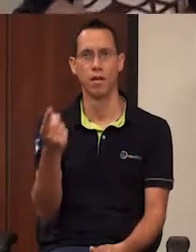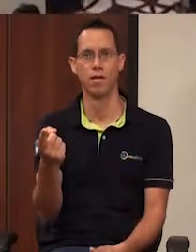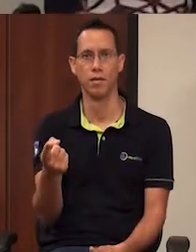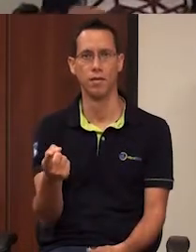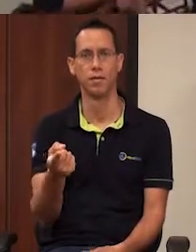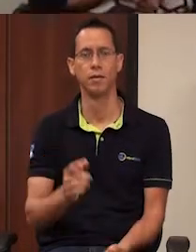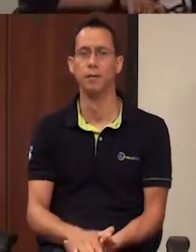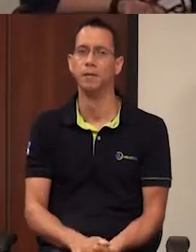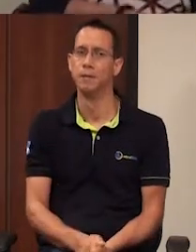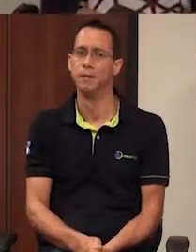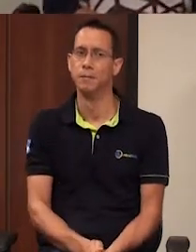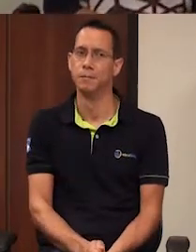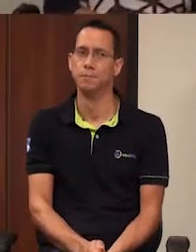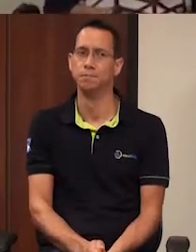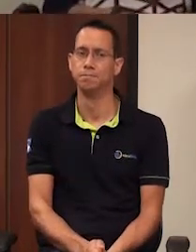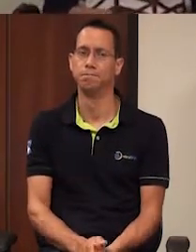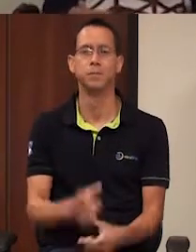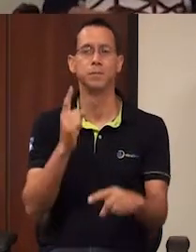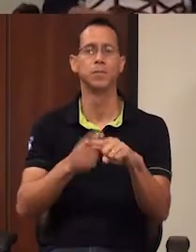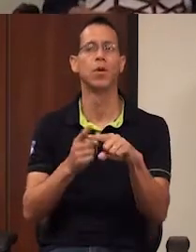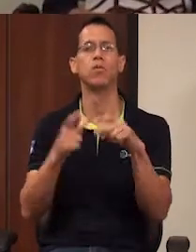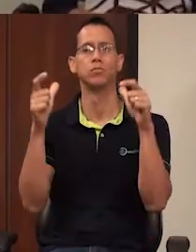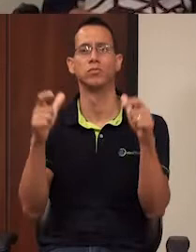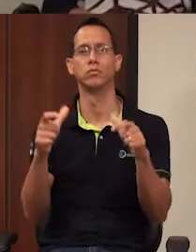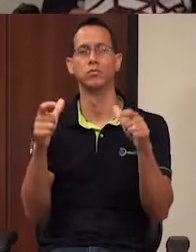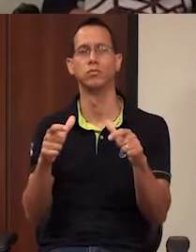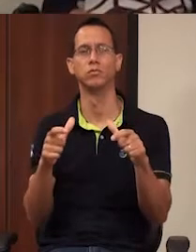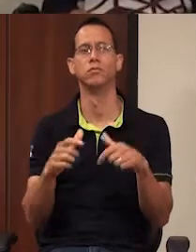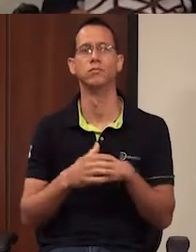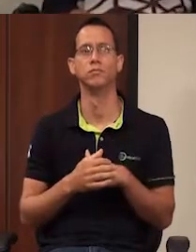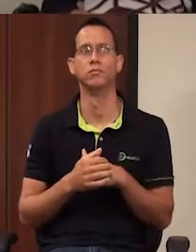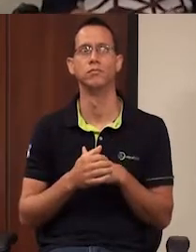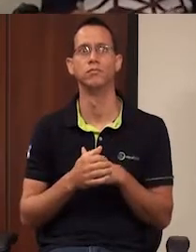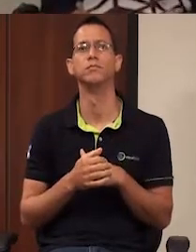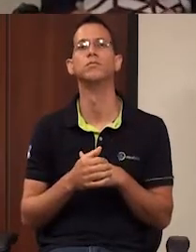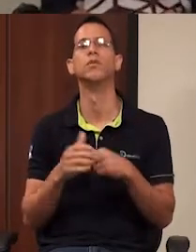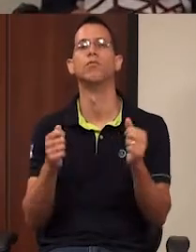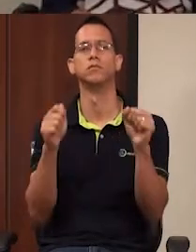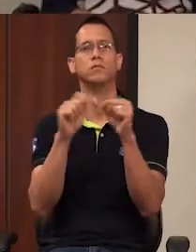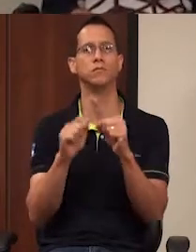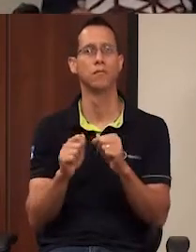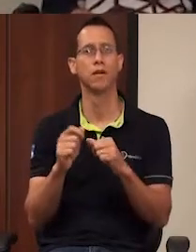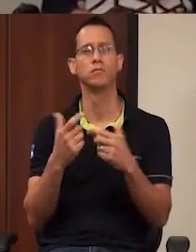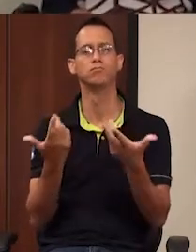Sim, porque acontece onde que eles estão. Aí eu pergunto para vocês, eles fazem isso onde?